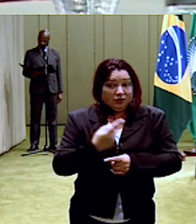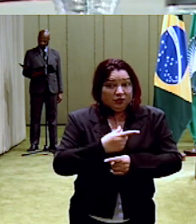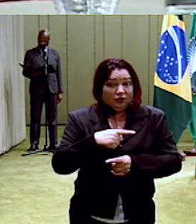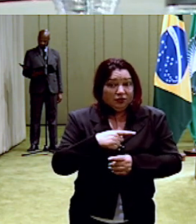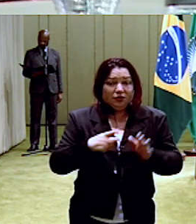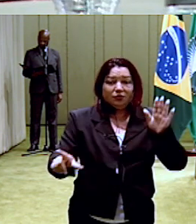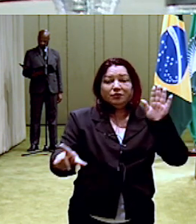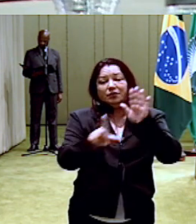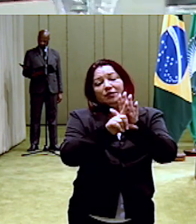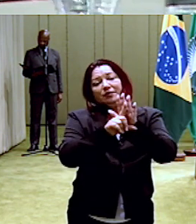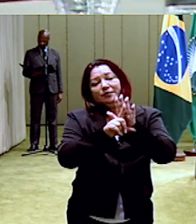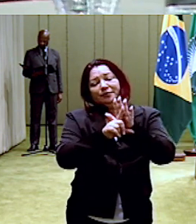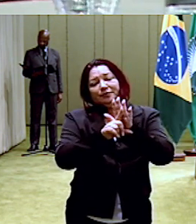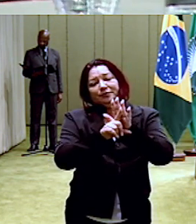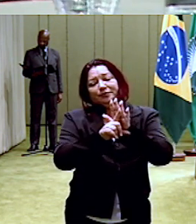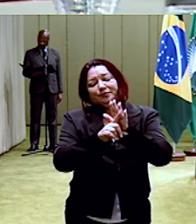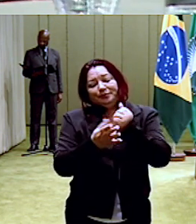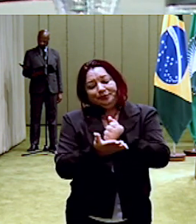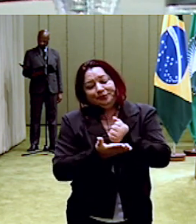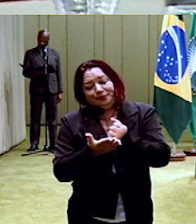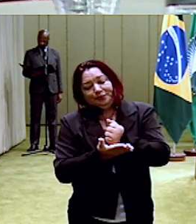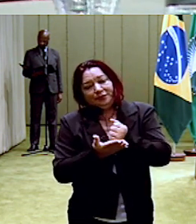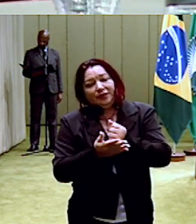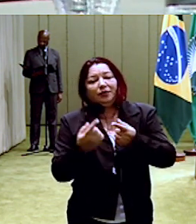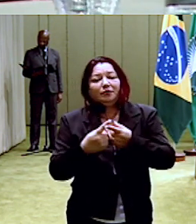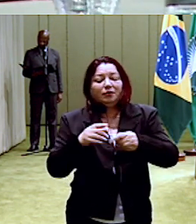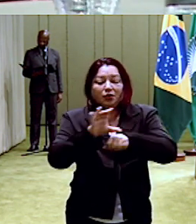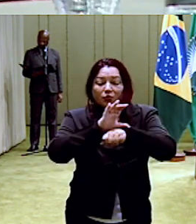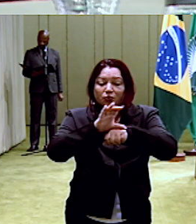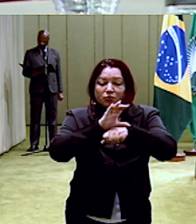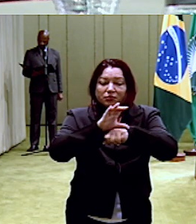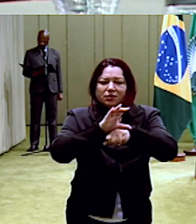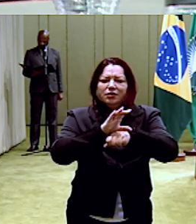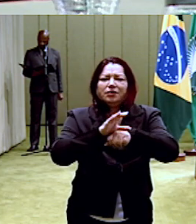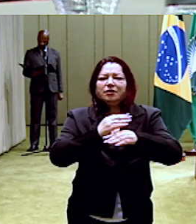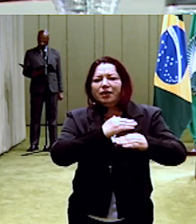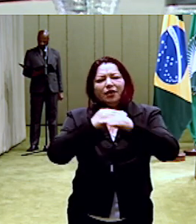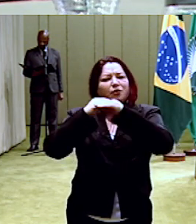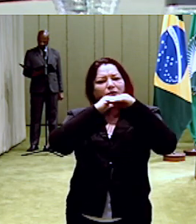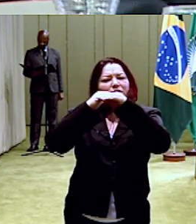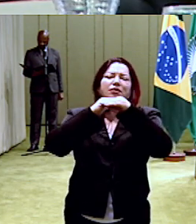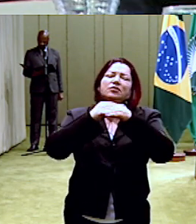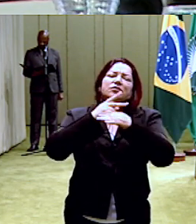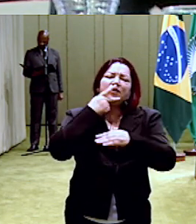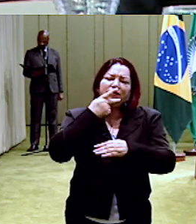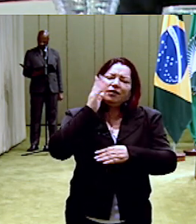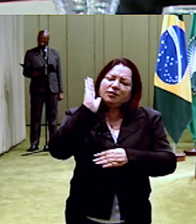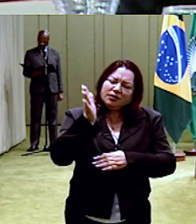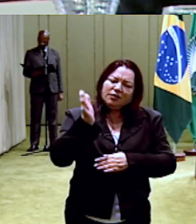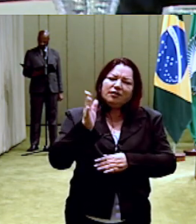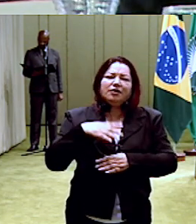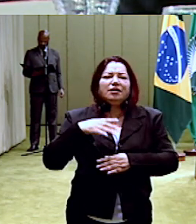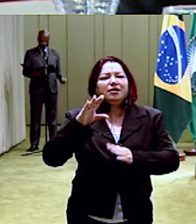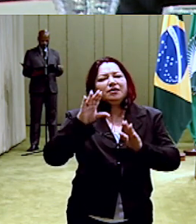necessidade de uma lei, né? Sendo que a Constituição é muito explícita em relação a essa equidade, e, enfim, a